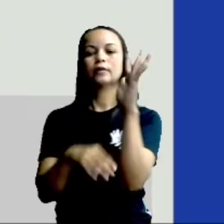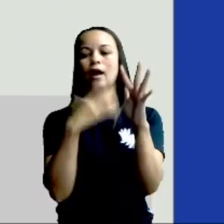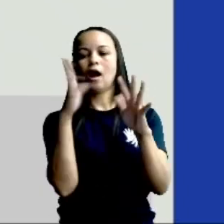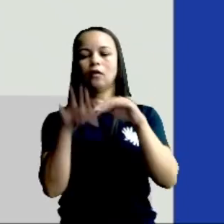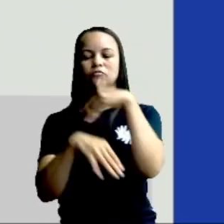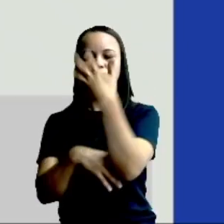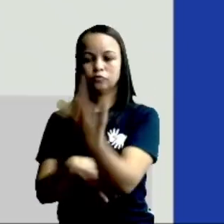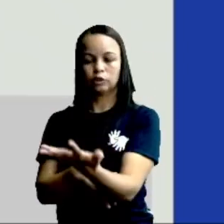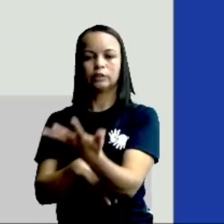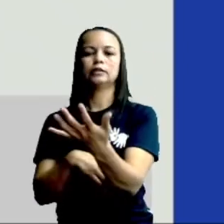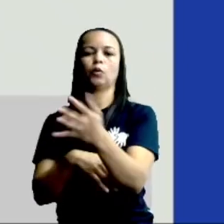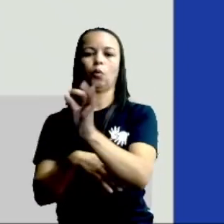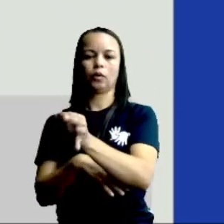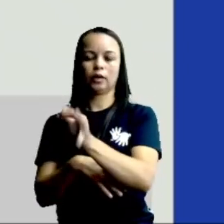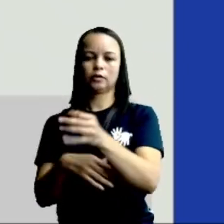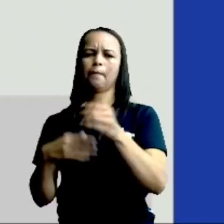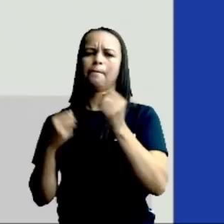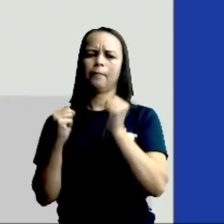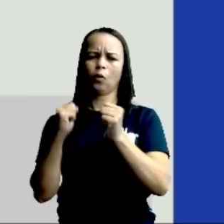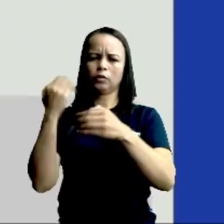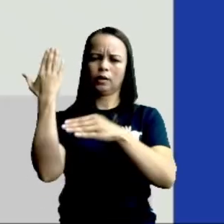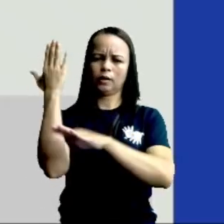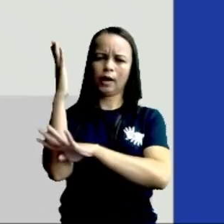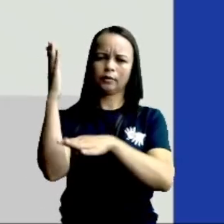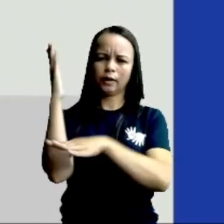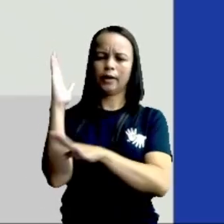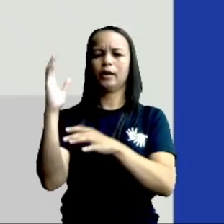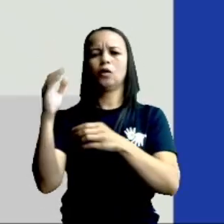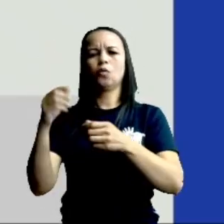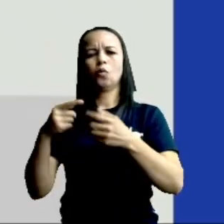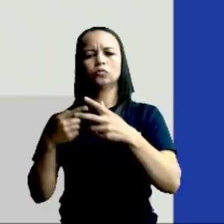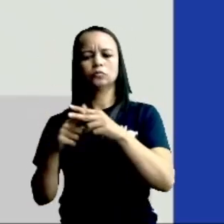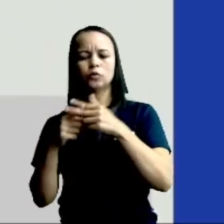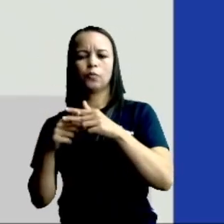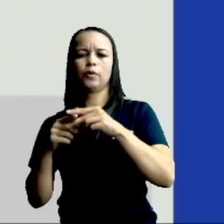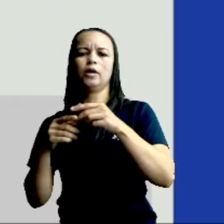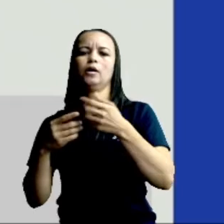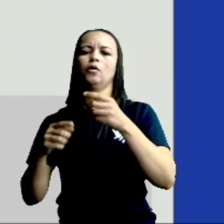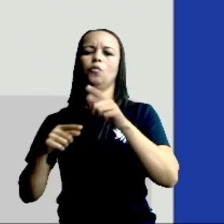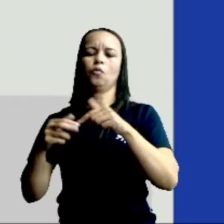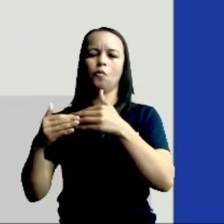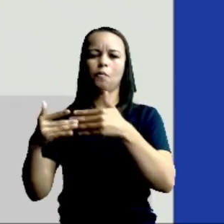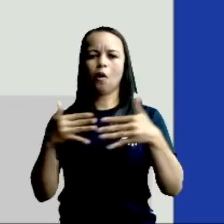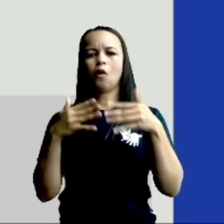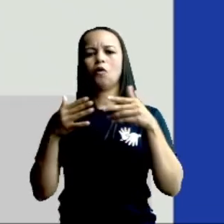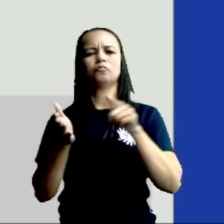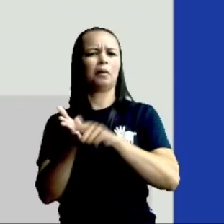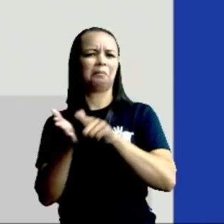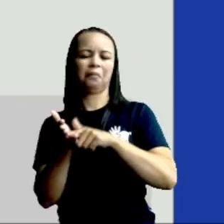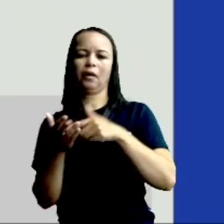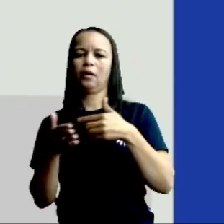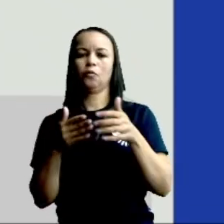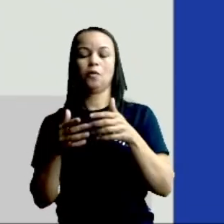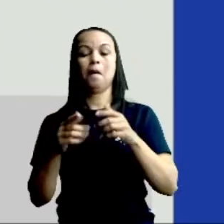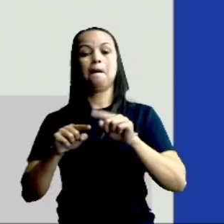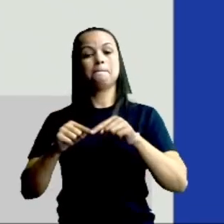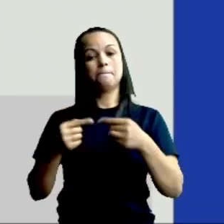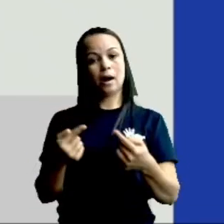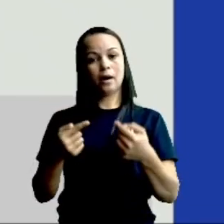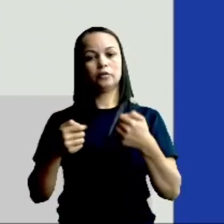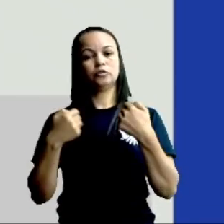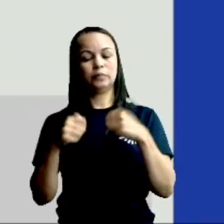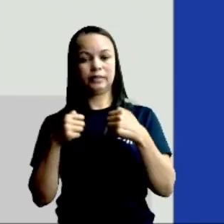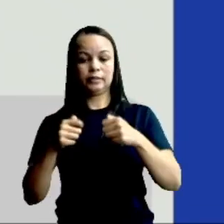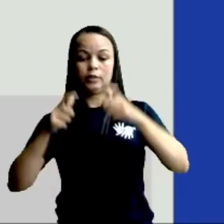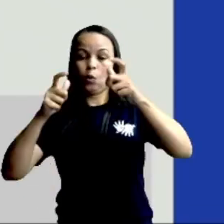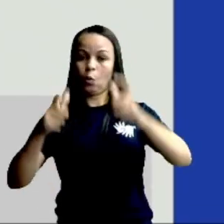pode sim pegar aquela madeira ali, construir um móvel, construir papel, construir seja lá o que for, mas tem que